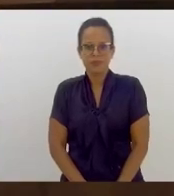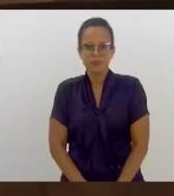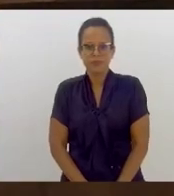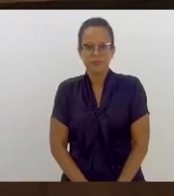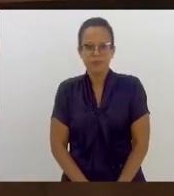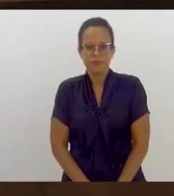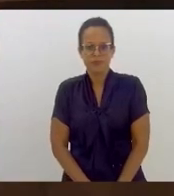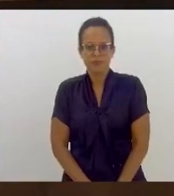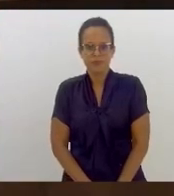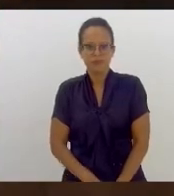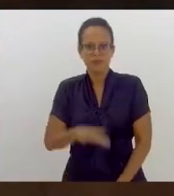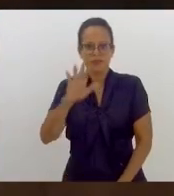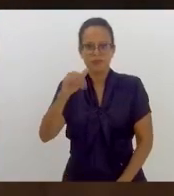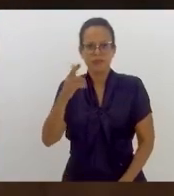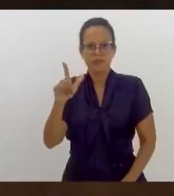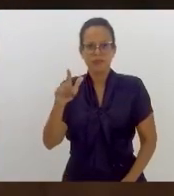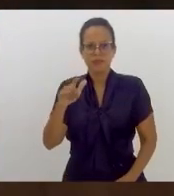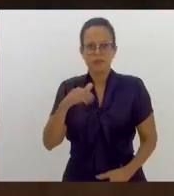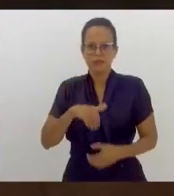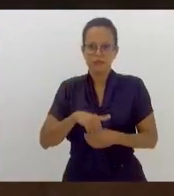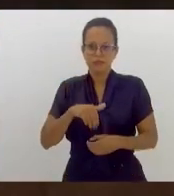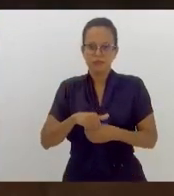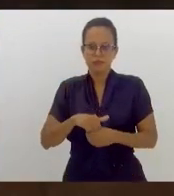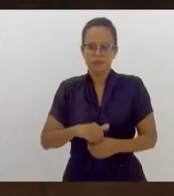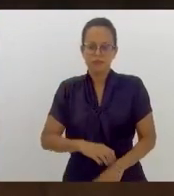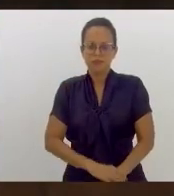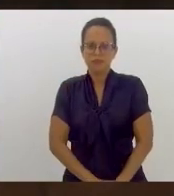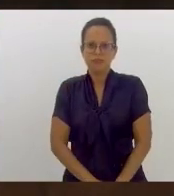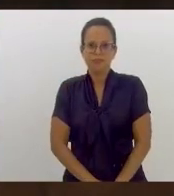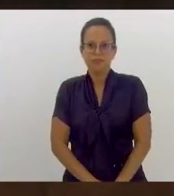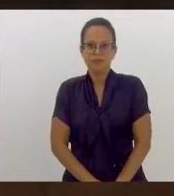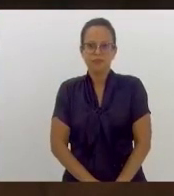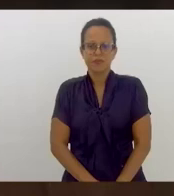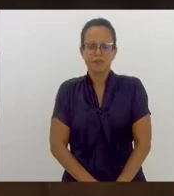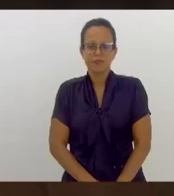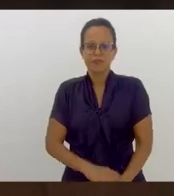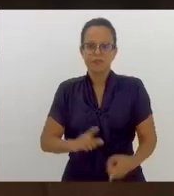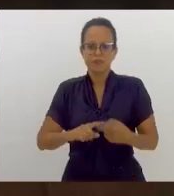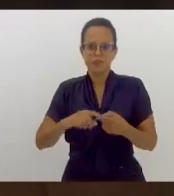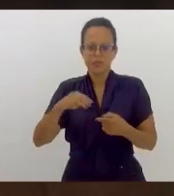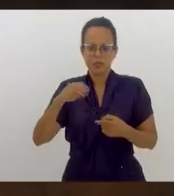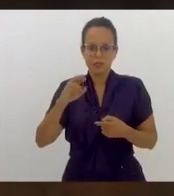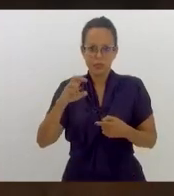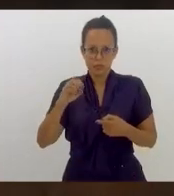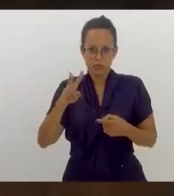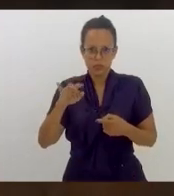Quando chamar outra votação, aí já colhendo o voto. Está do Marcos Vinícius.